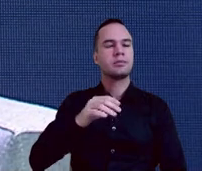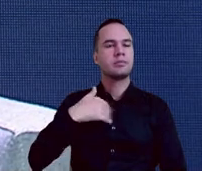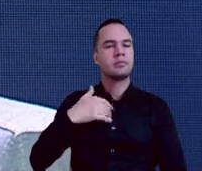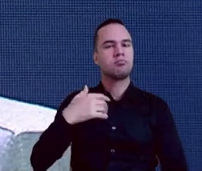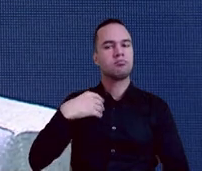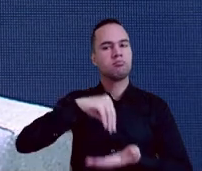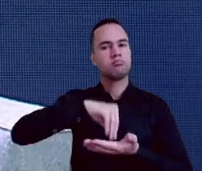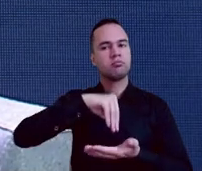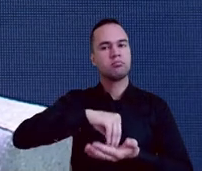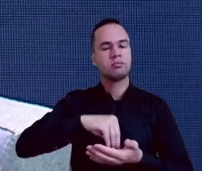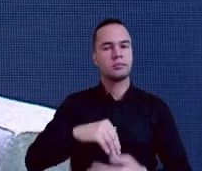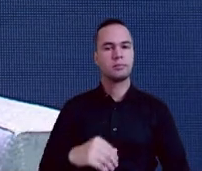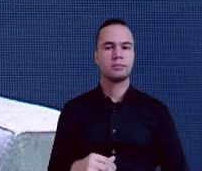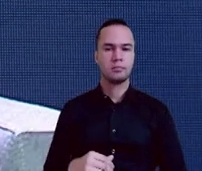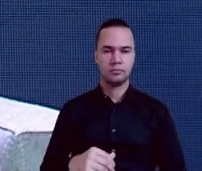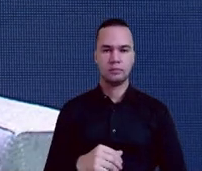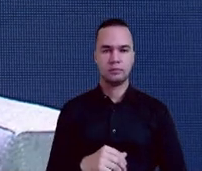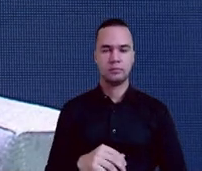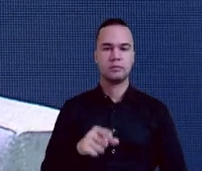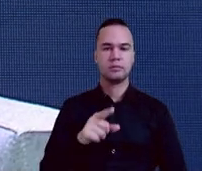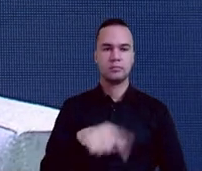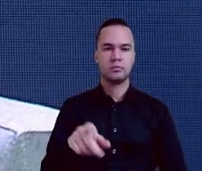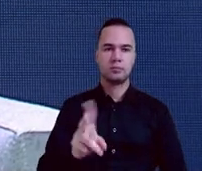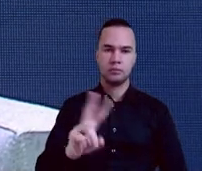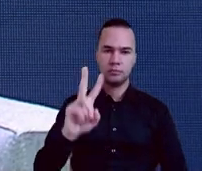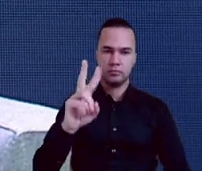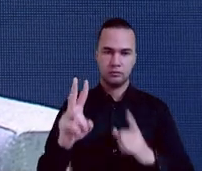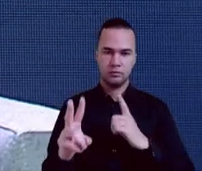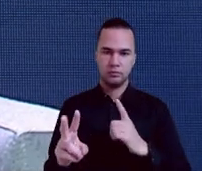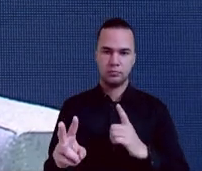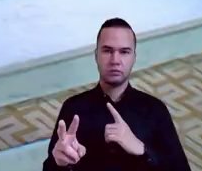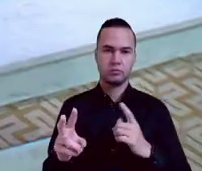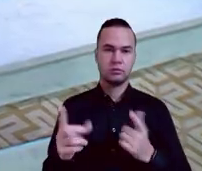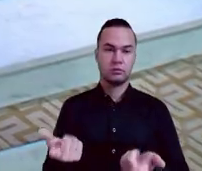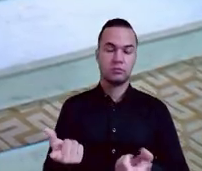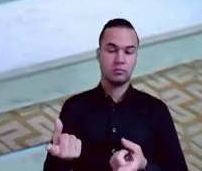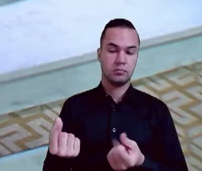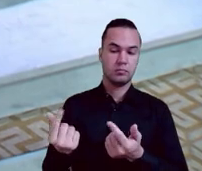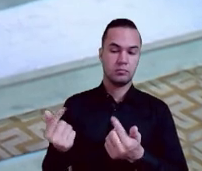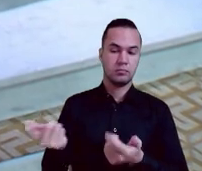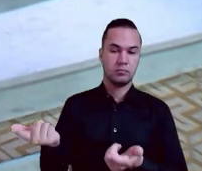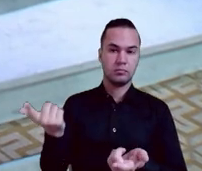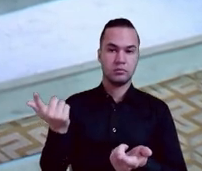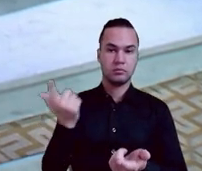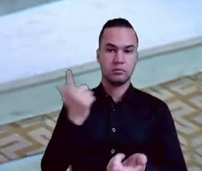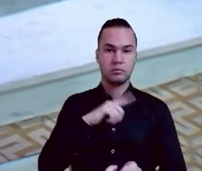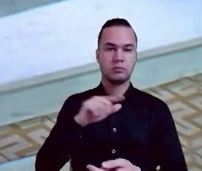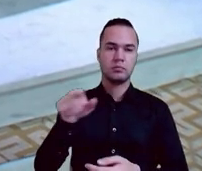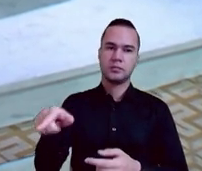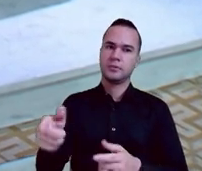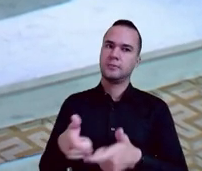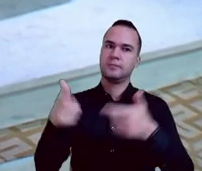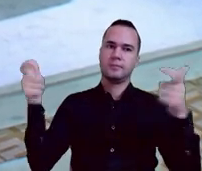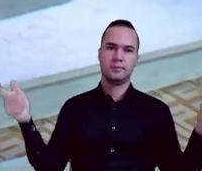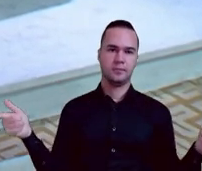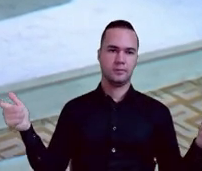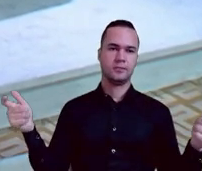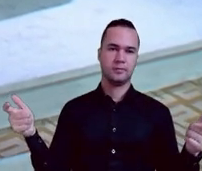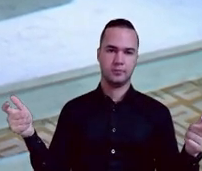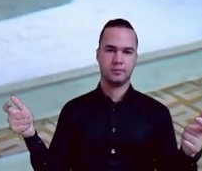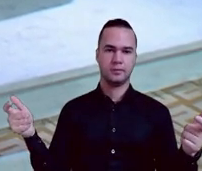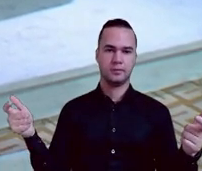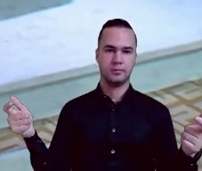que a gente olha muito então ele tem esse valor o ganho é disruptivo aí o ganho vai ser muito grande tem uma uma parte